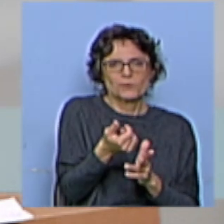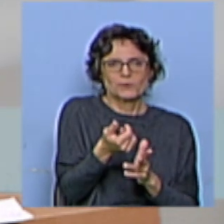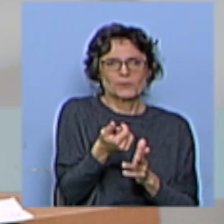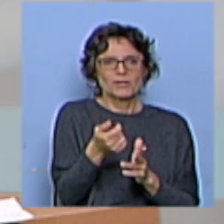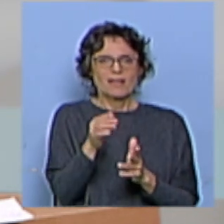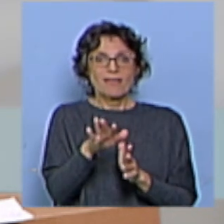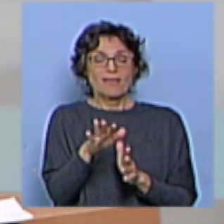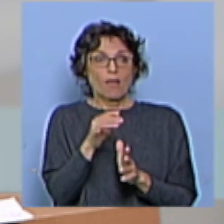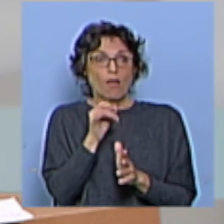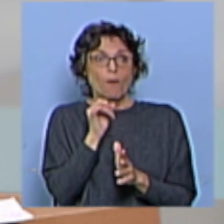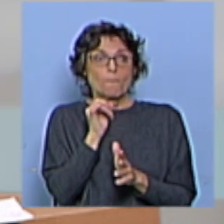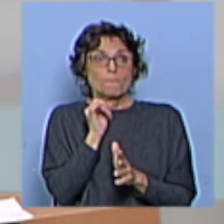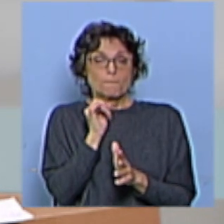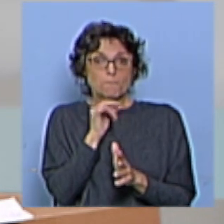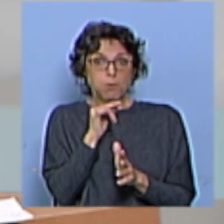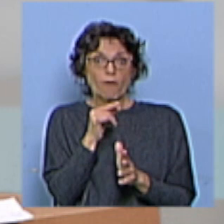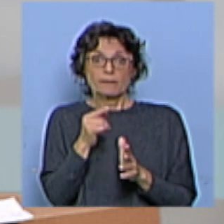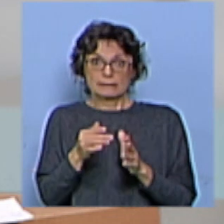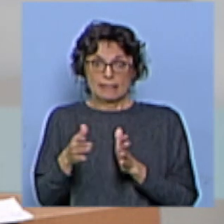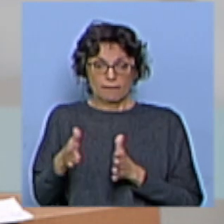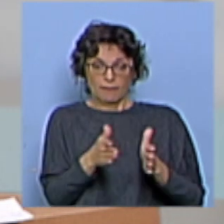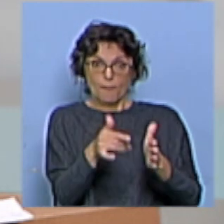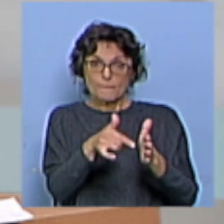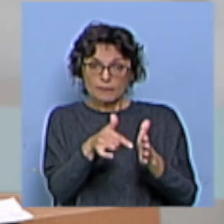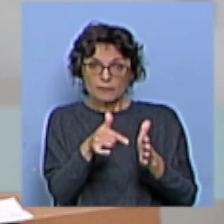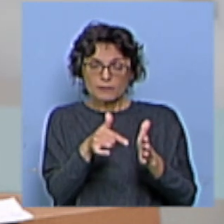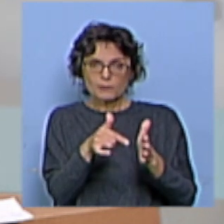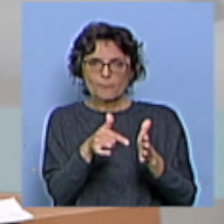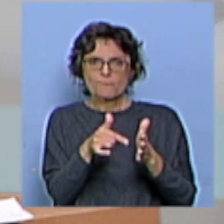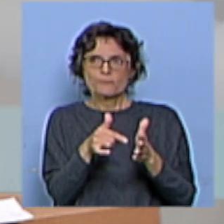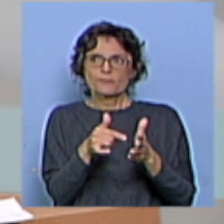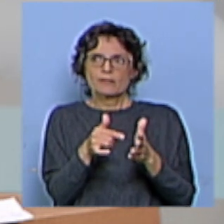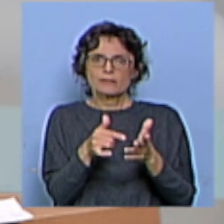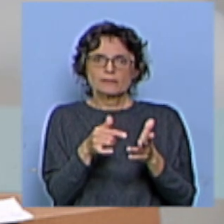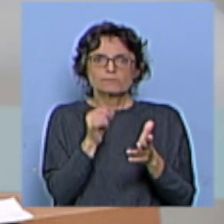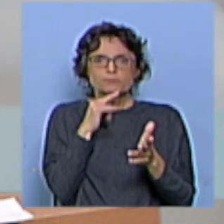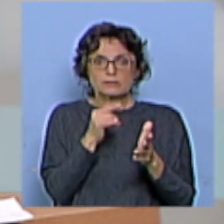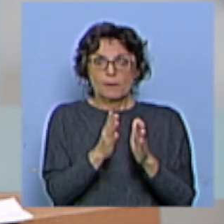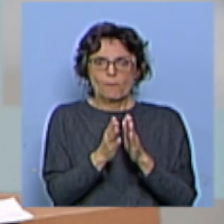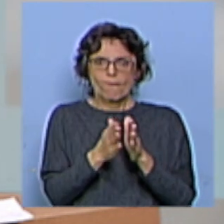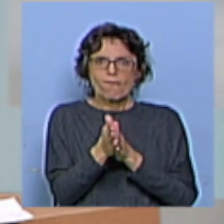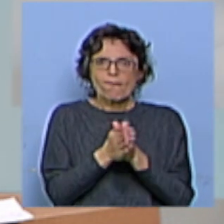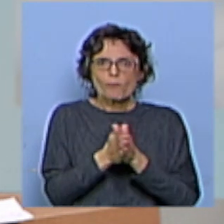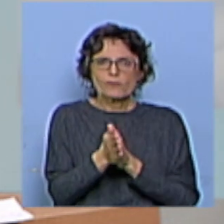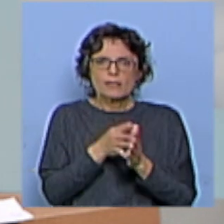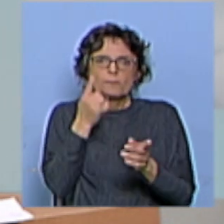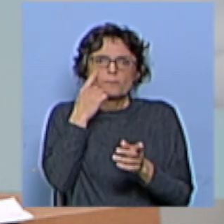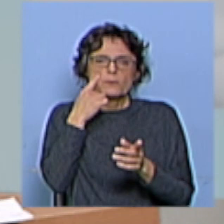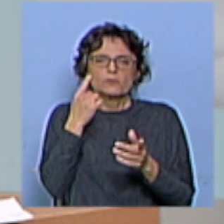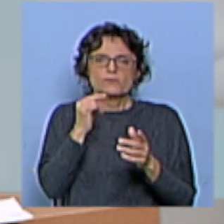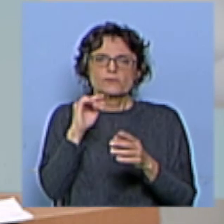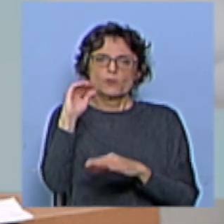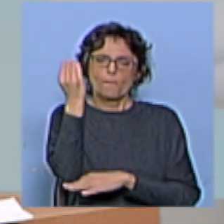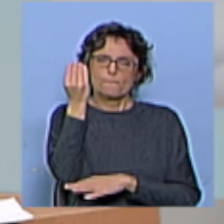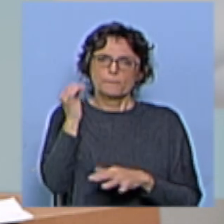têm como tema central esta questão do património religioso, e que dentro deste desenho de rota o que